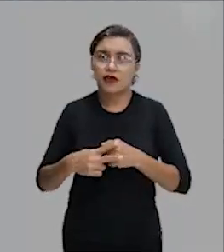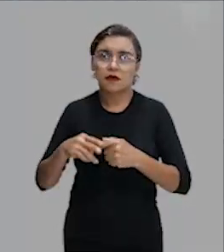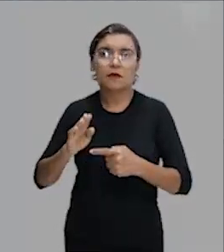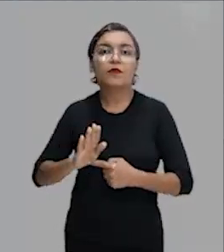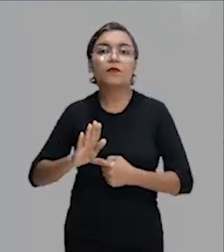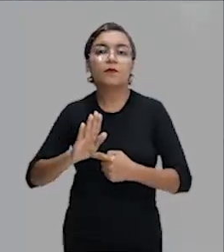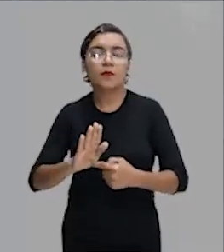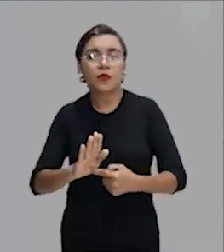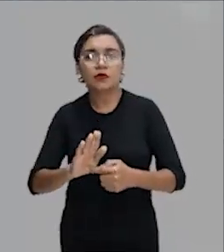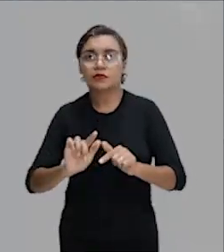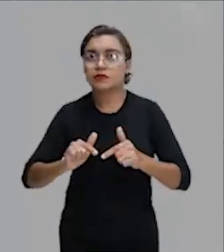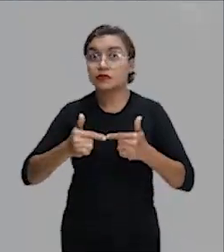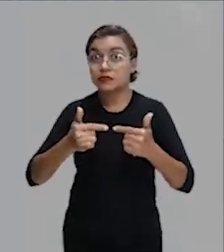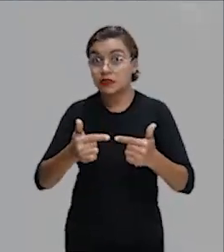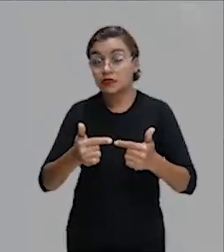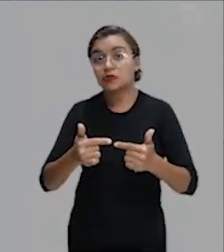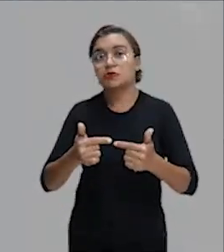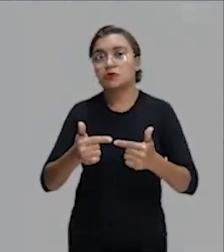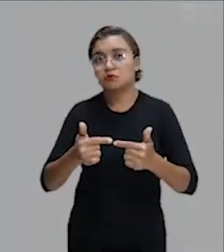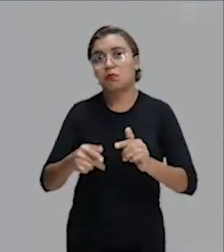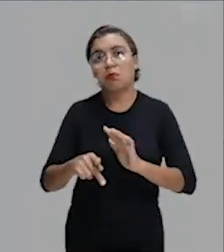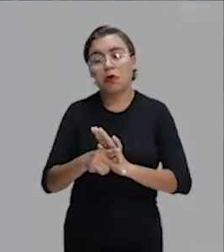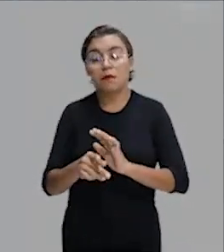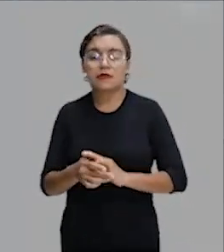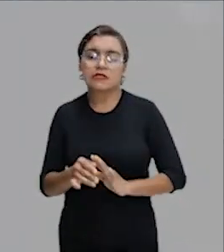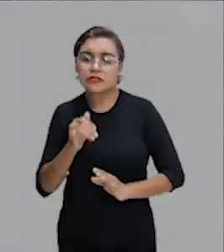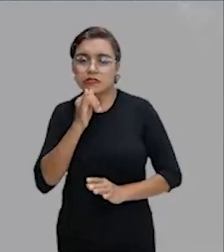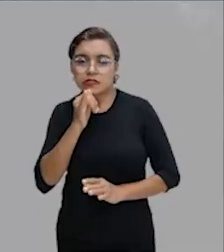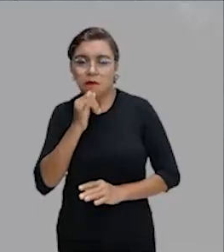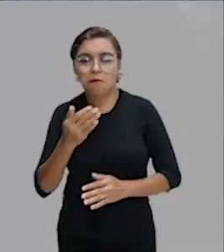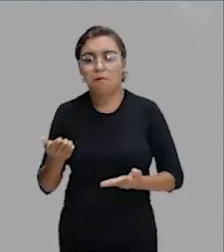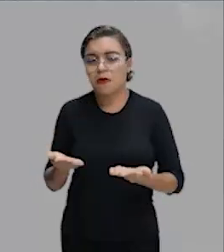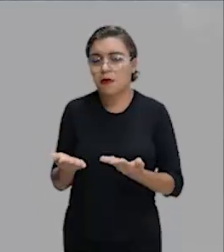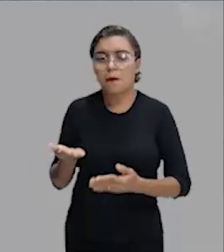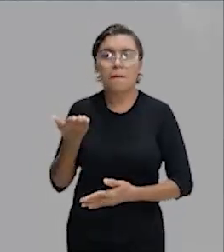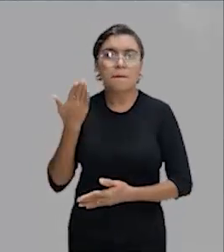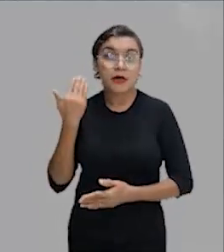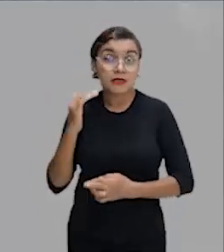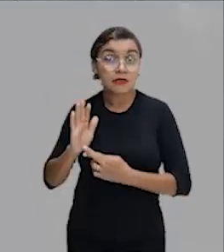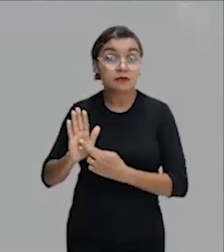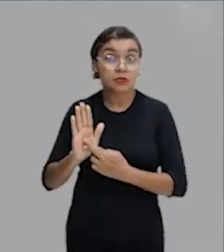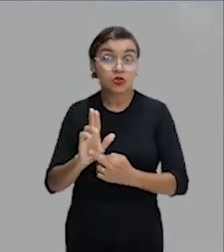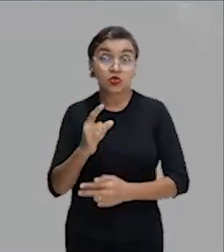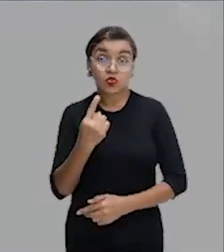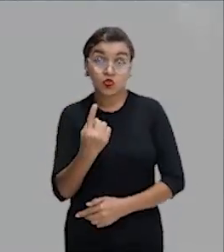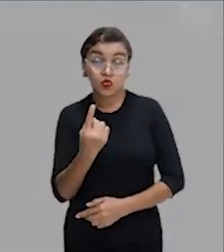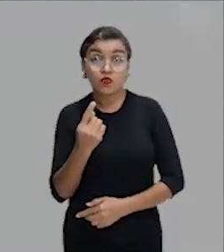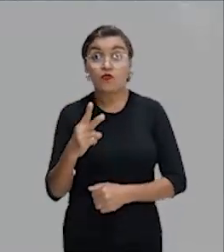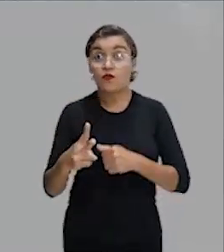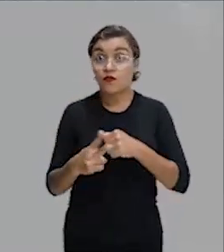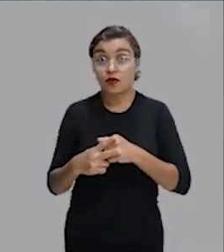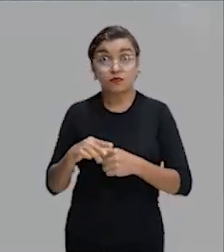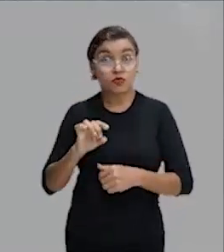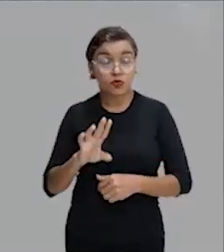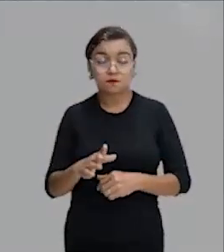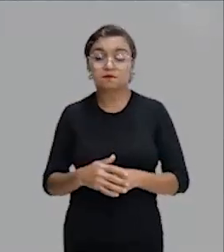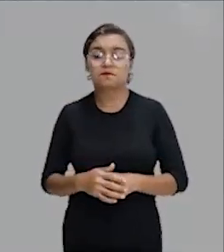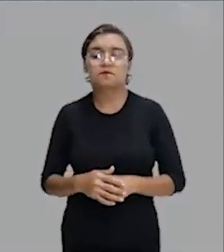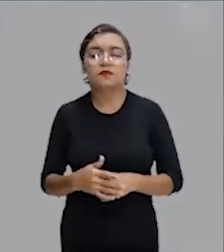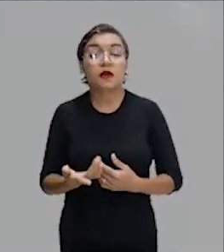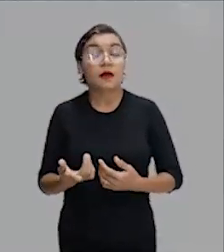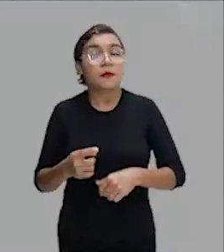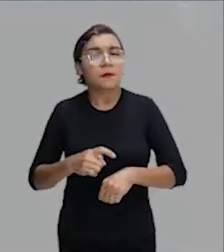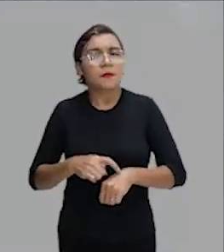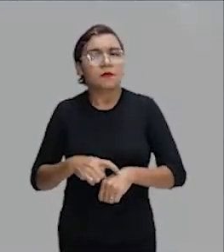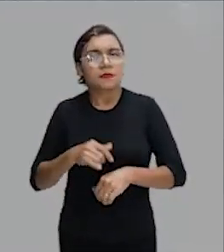ações individuais. E, normalmente, tanto no presente quanto no passado, ele é representado por um verbo só. Tá? Agora, quando eu